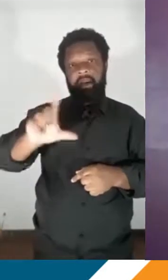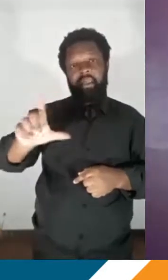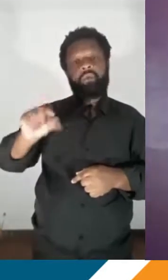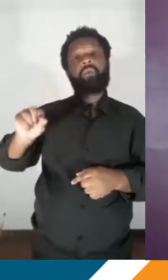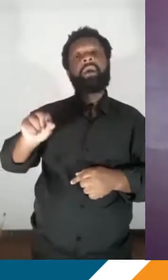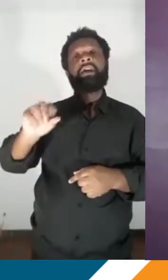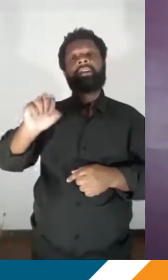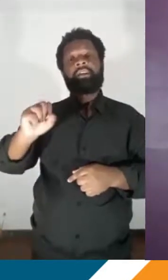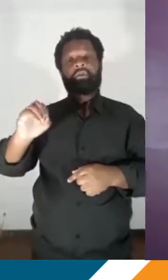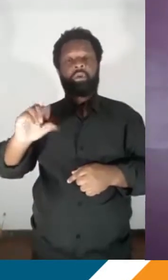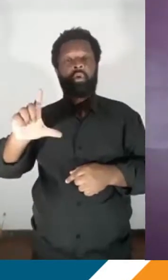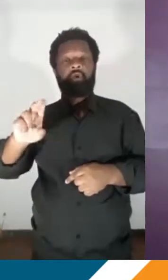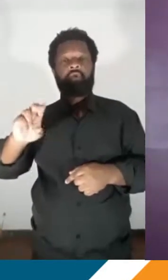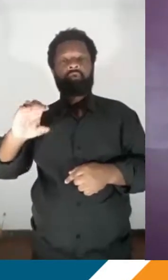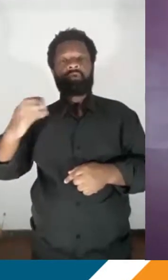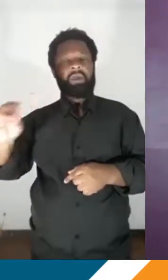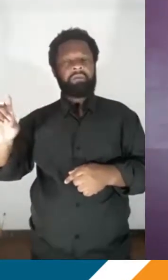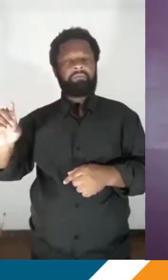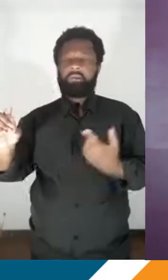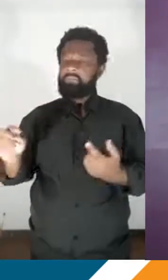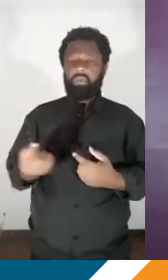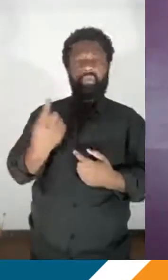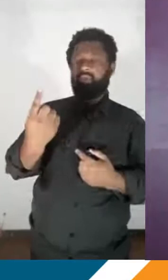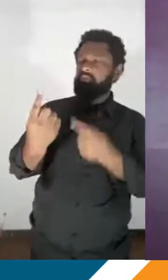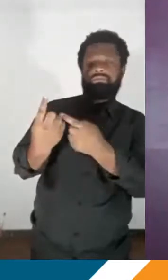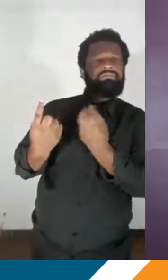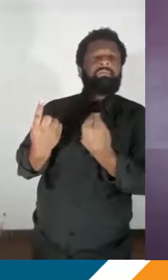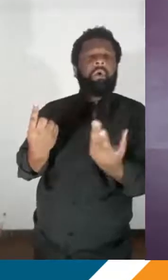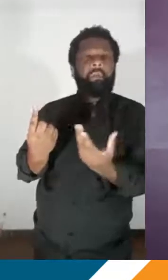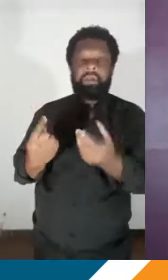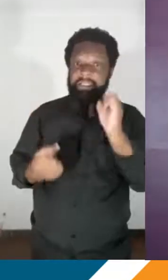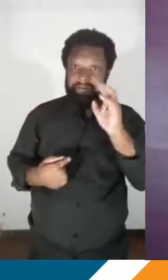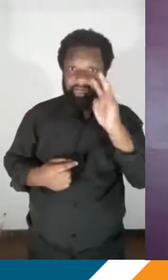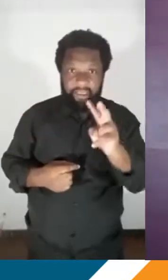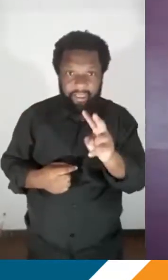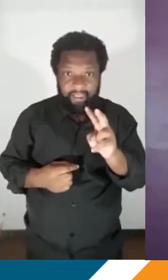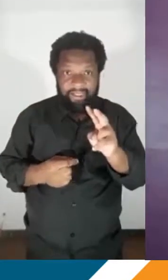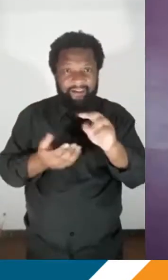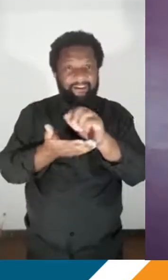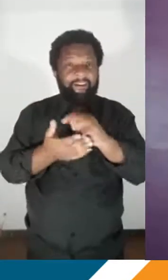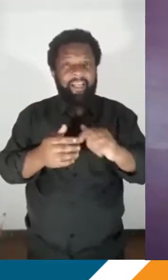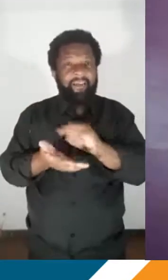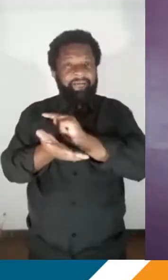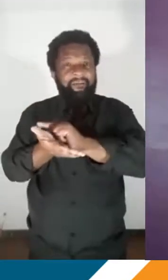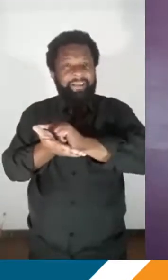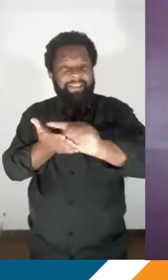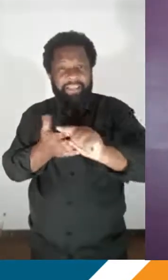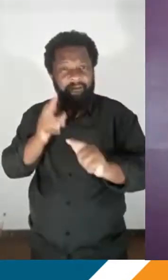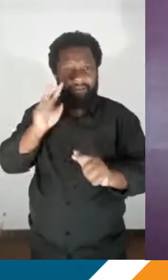1 litro de solução. Amanda, da onde surgiu esse 1? Sempre quando eu não tenho nada aqui, olha,